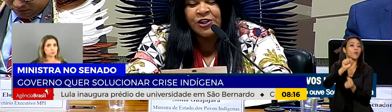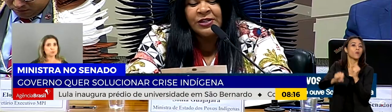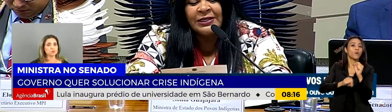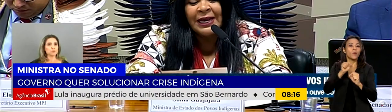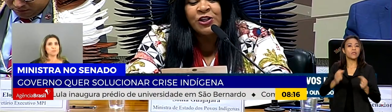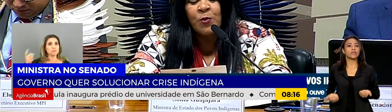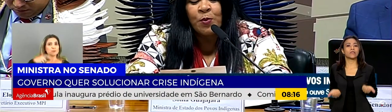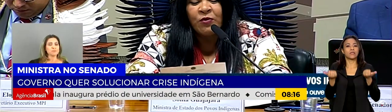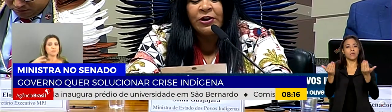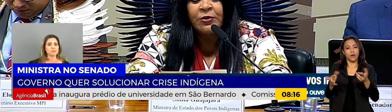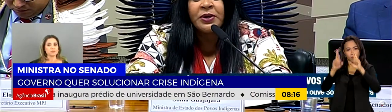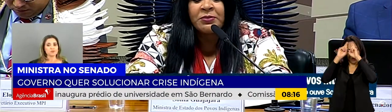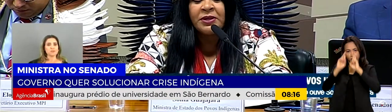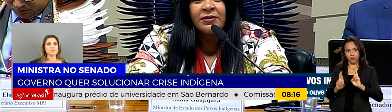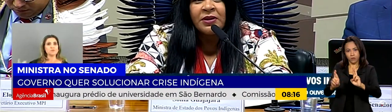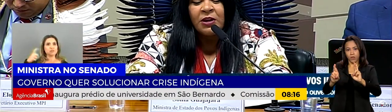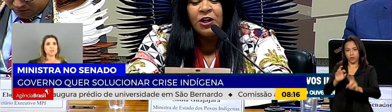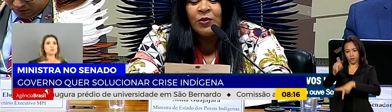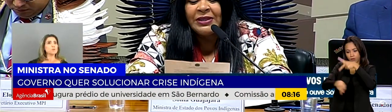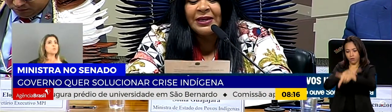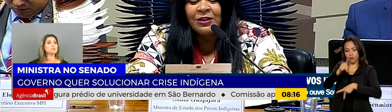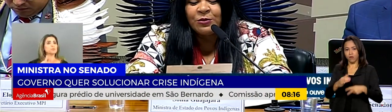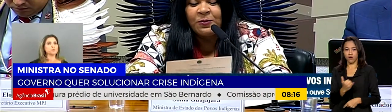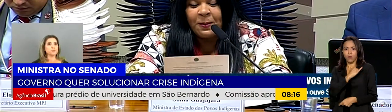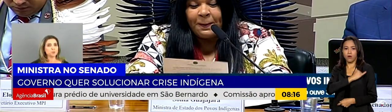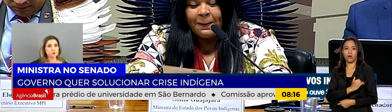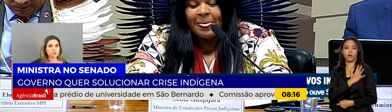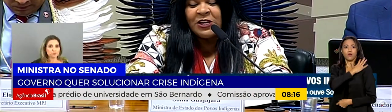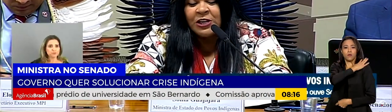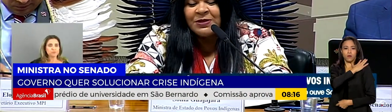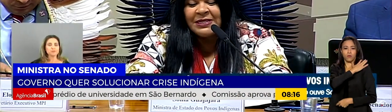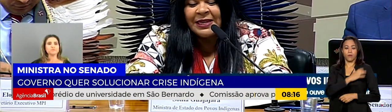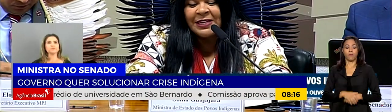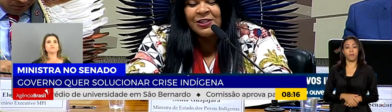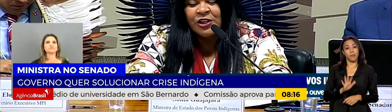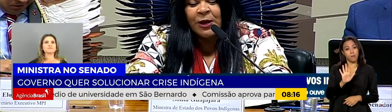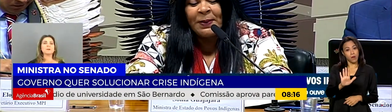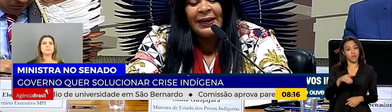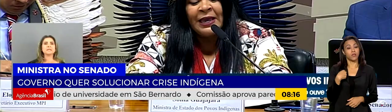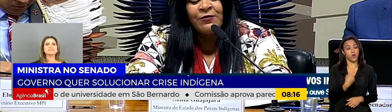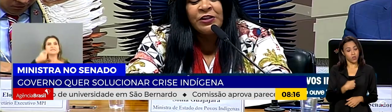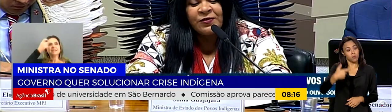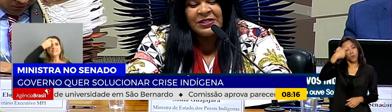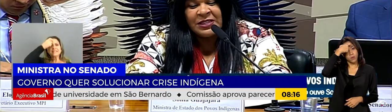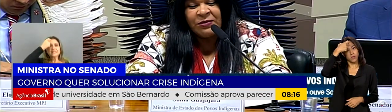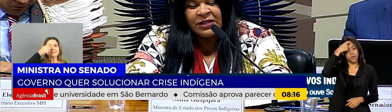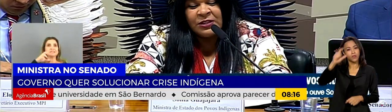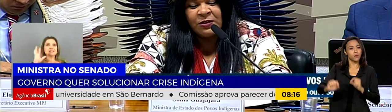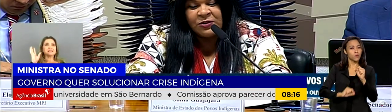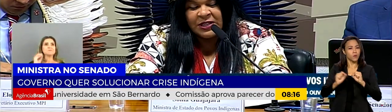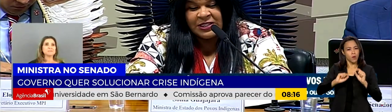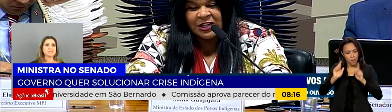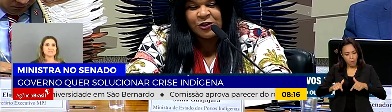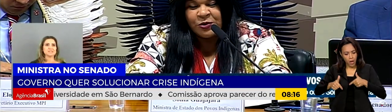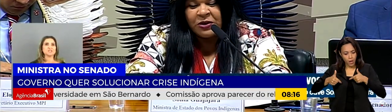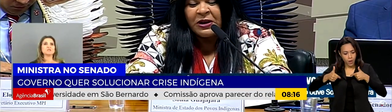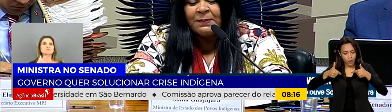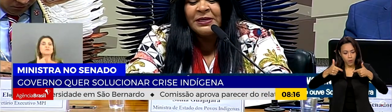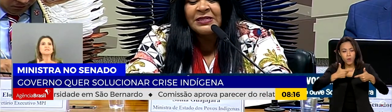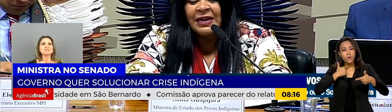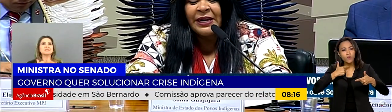a dignidade ao povo Yanomami. No entanto, estamos cientes de que, para a efetivação desse nosso